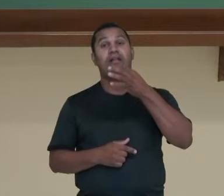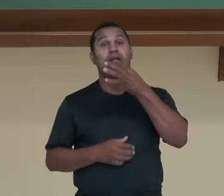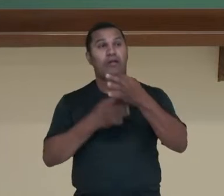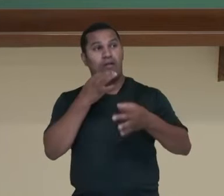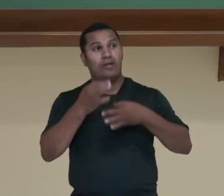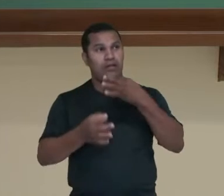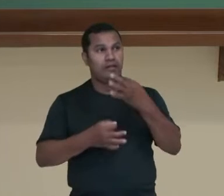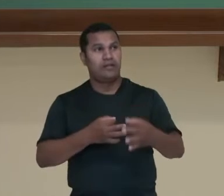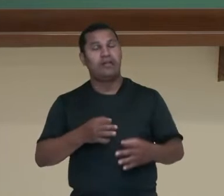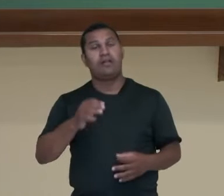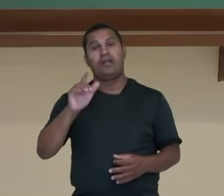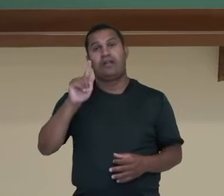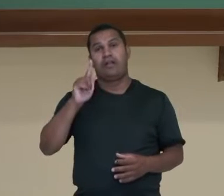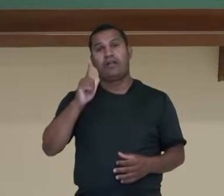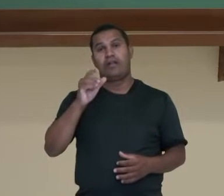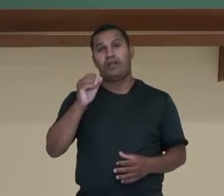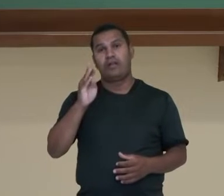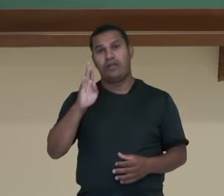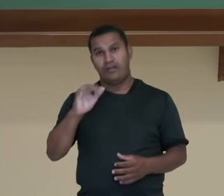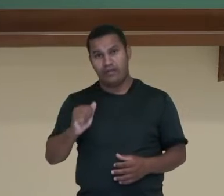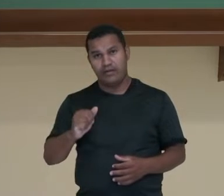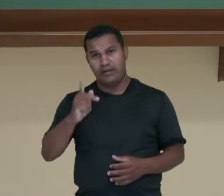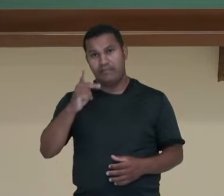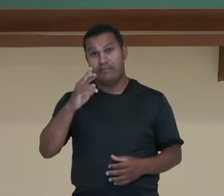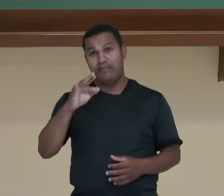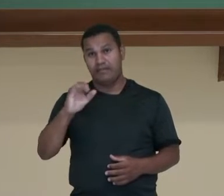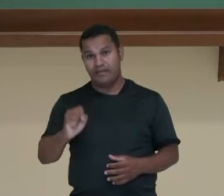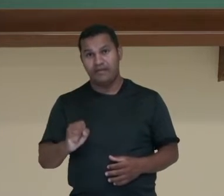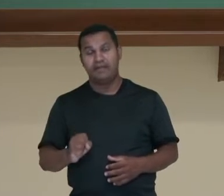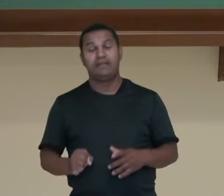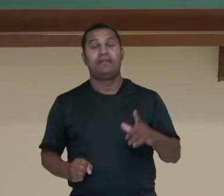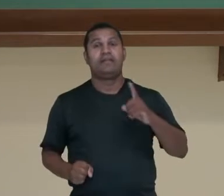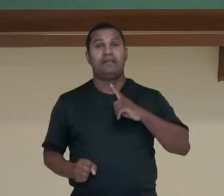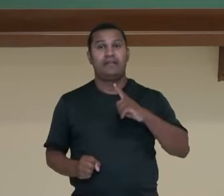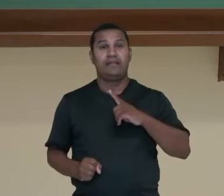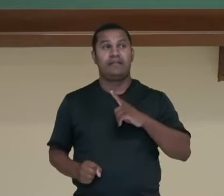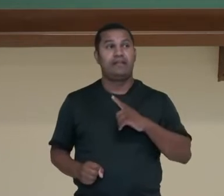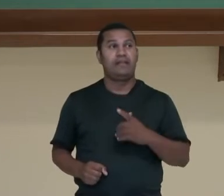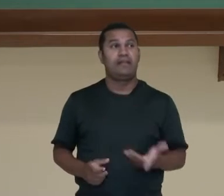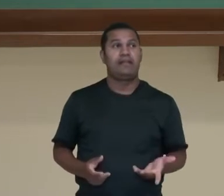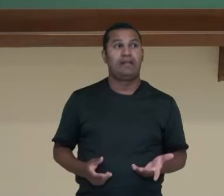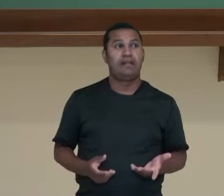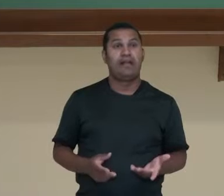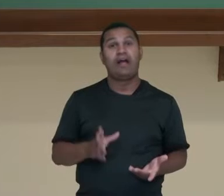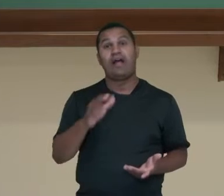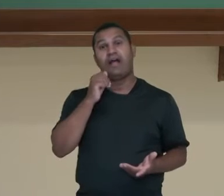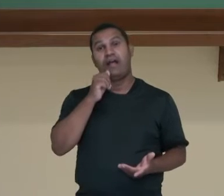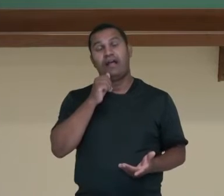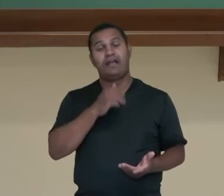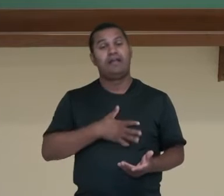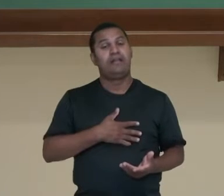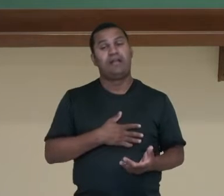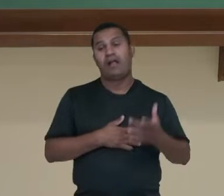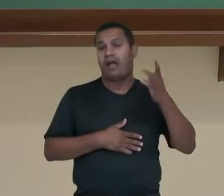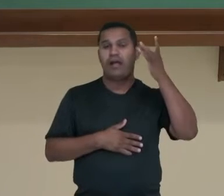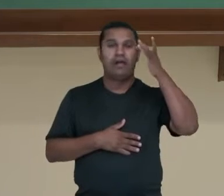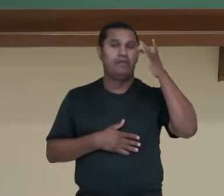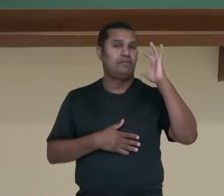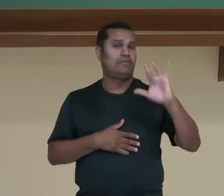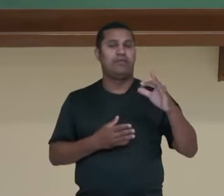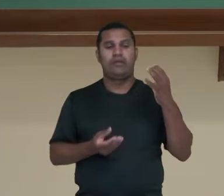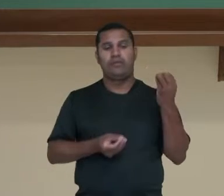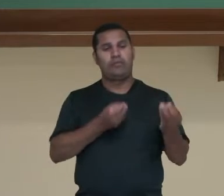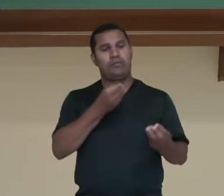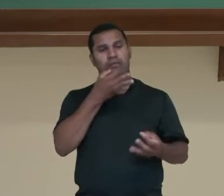o Oscar, Glória Pires, comentando o Oscar. Aí ela diz assim, eu não tenho como opinar. E eu acho